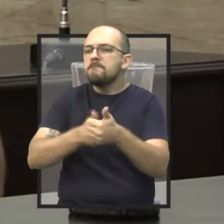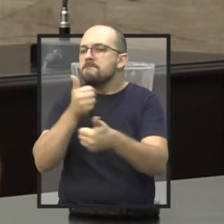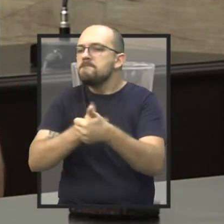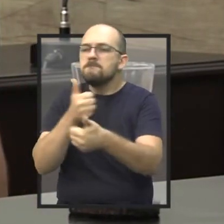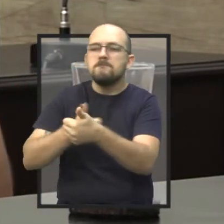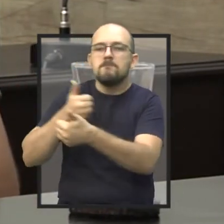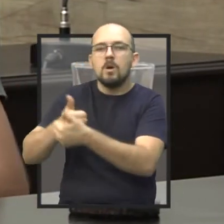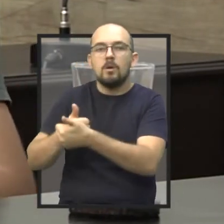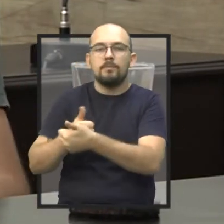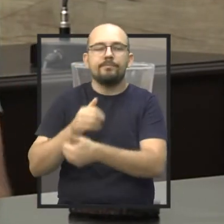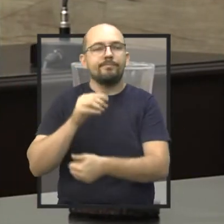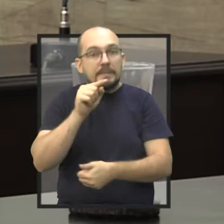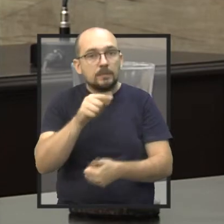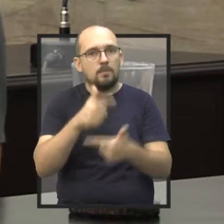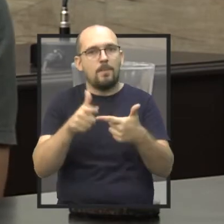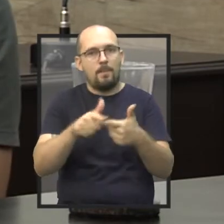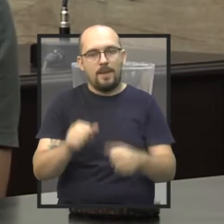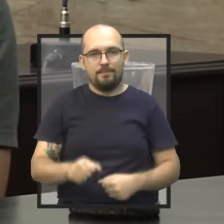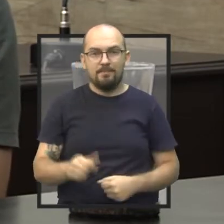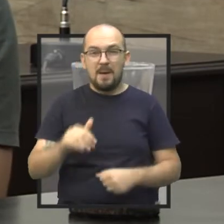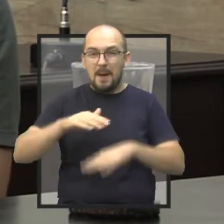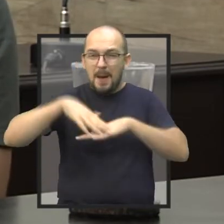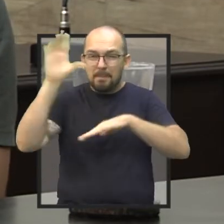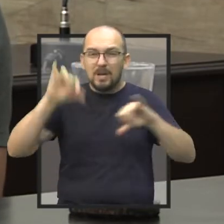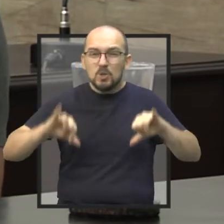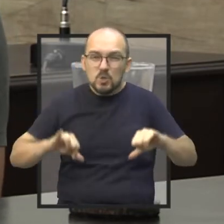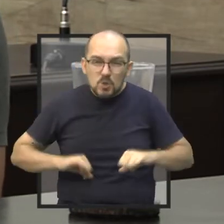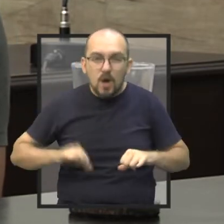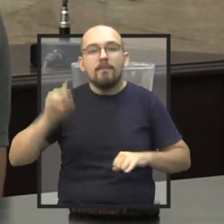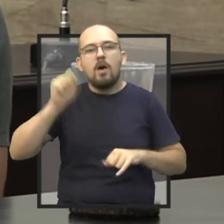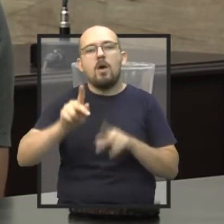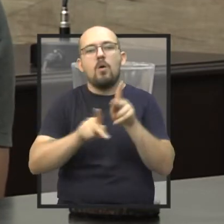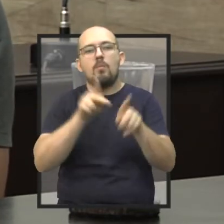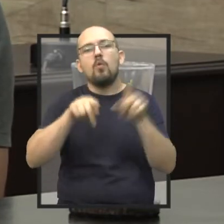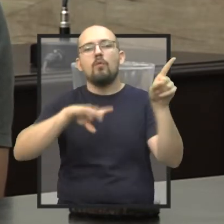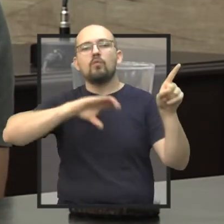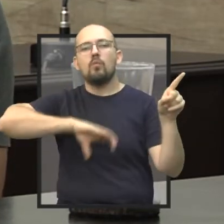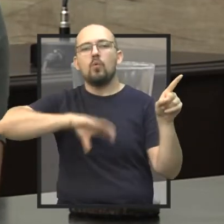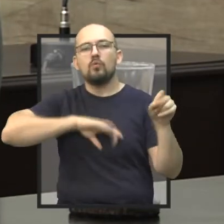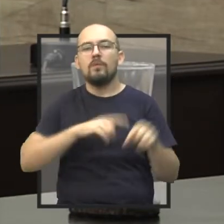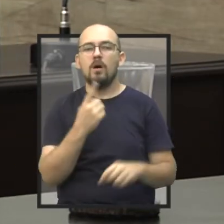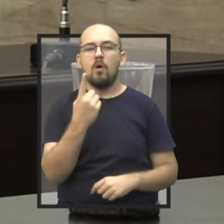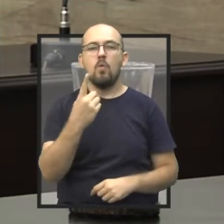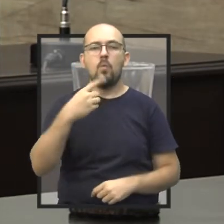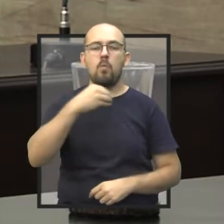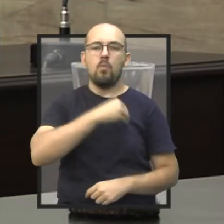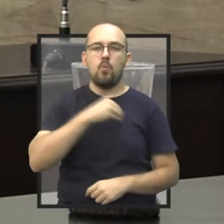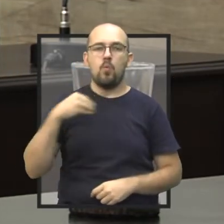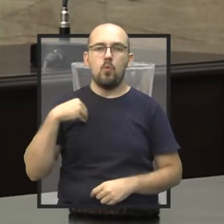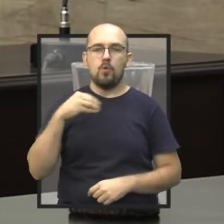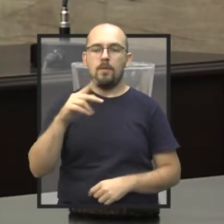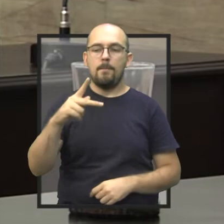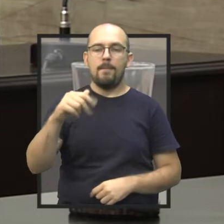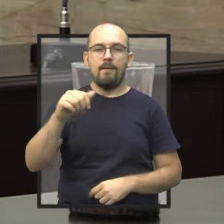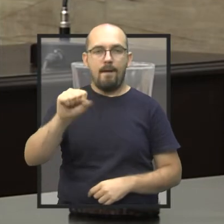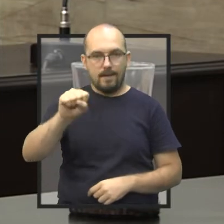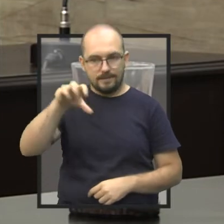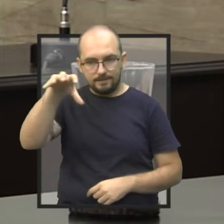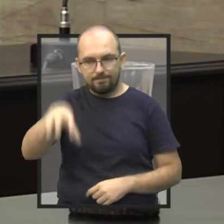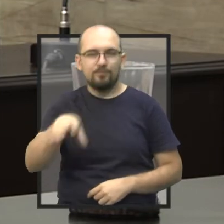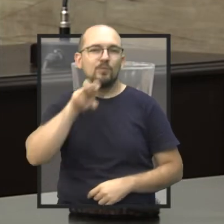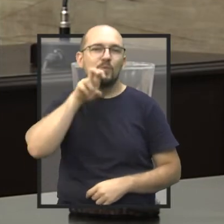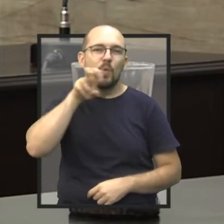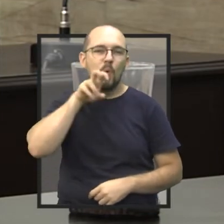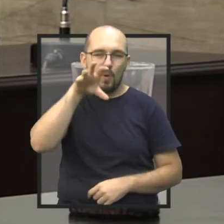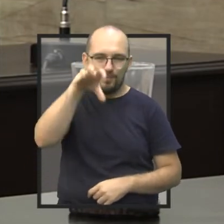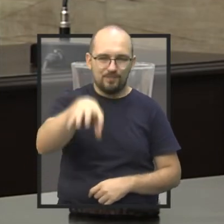problemas estruturais da saúde, quem mais sofre, ao meu ver, é o pessoal do distrito, que tem uma unidade básica onde você tem o PAS e o pronto atendimento.